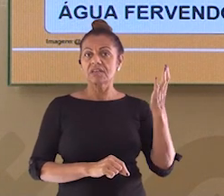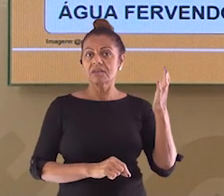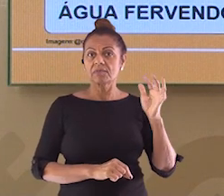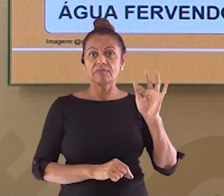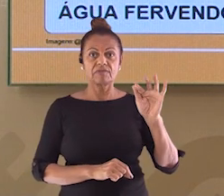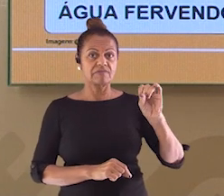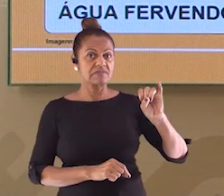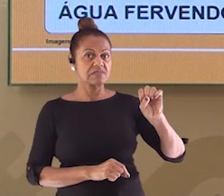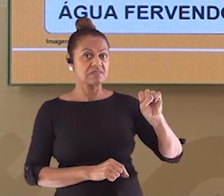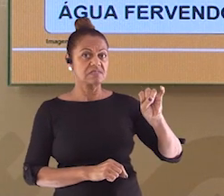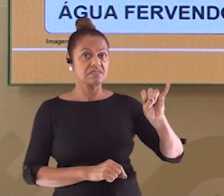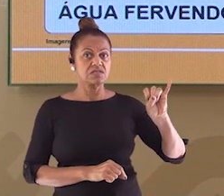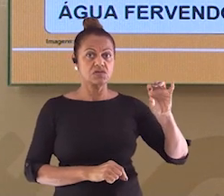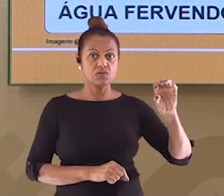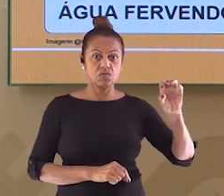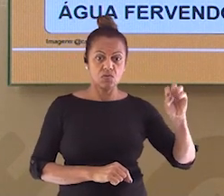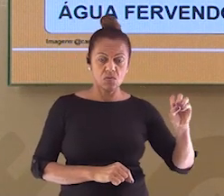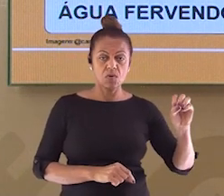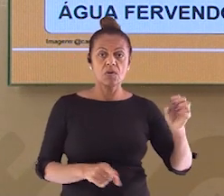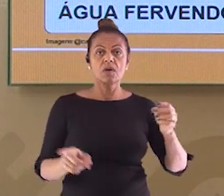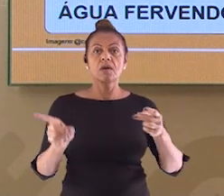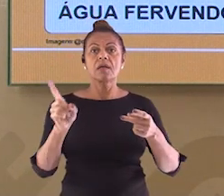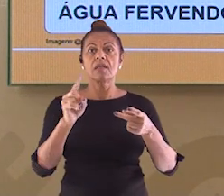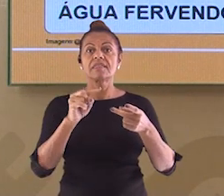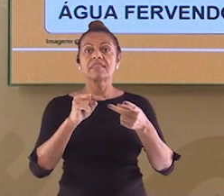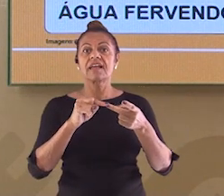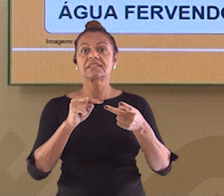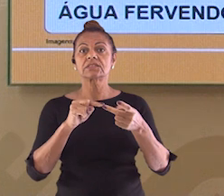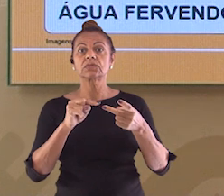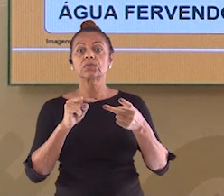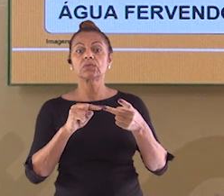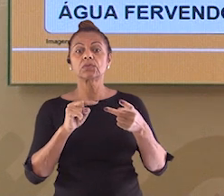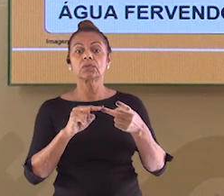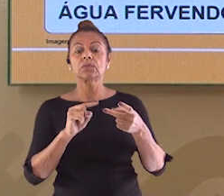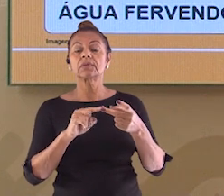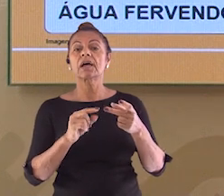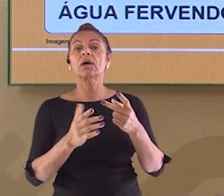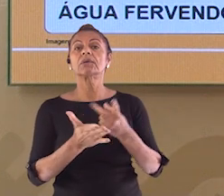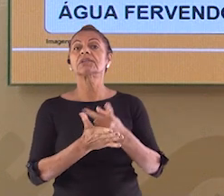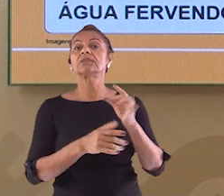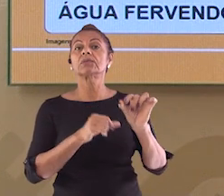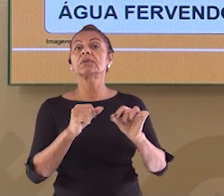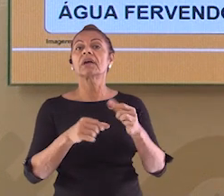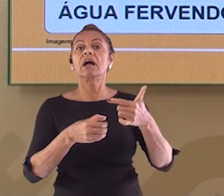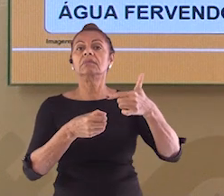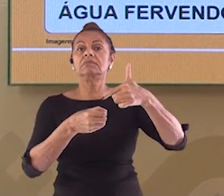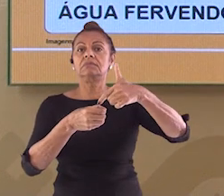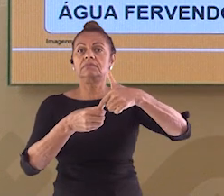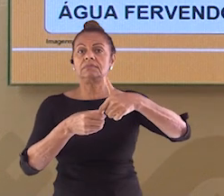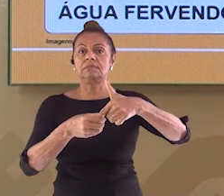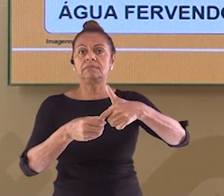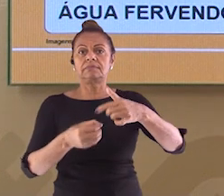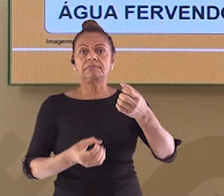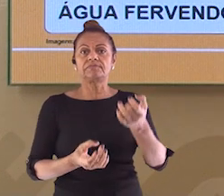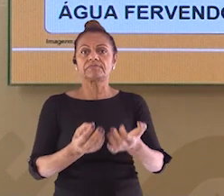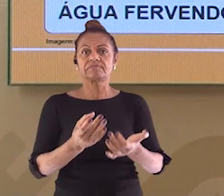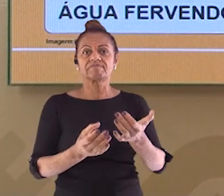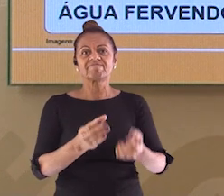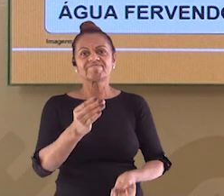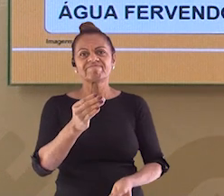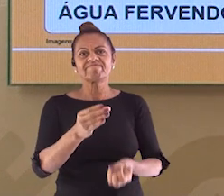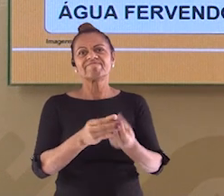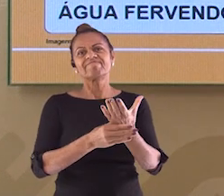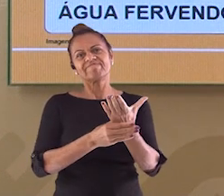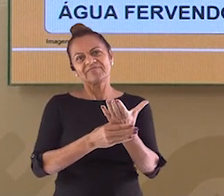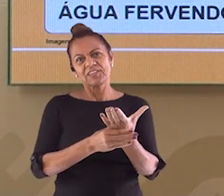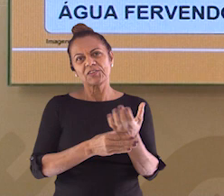fenômeno físico, tá? Na segunda situação, houve a queima da gasolina. Se houve a queima, gerou um